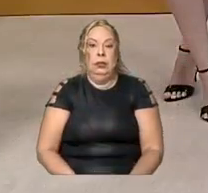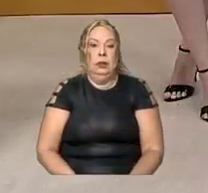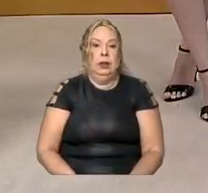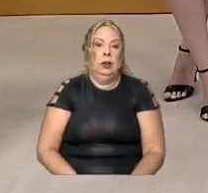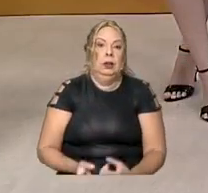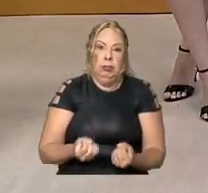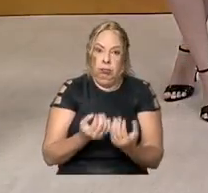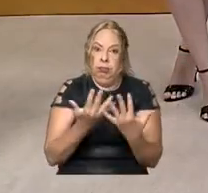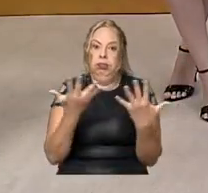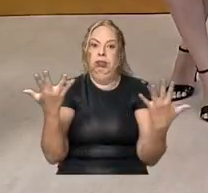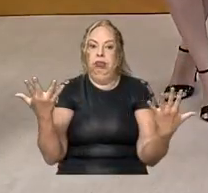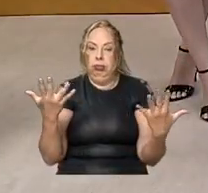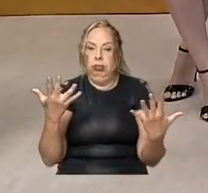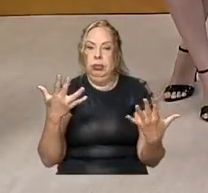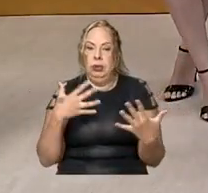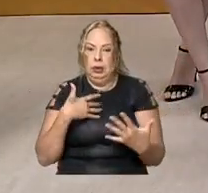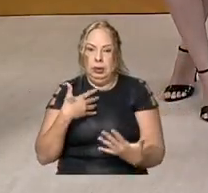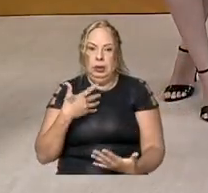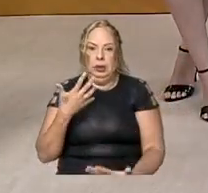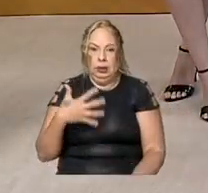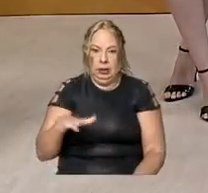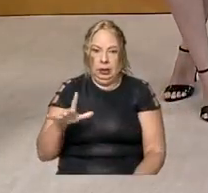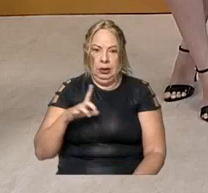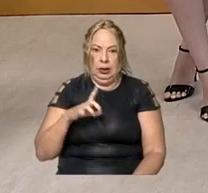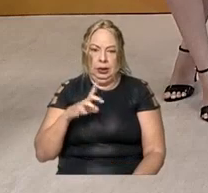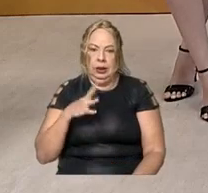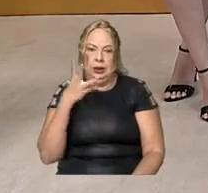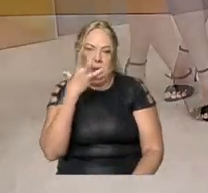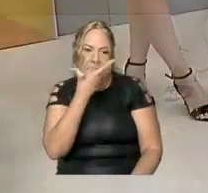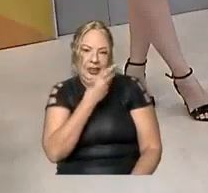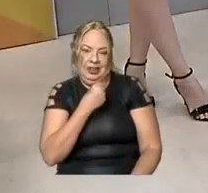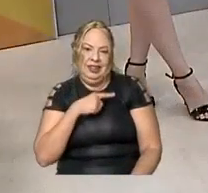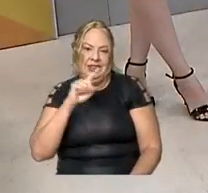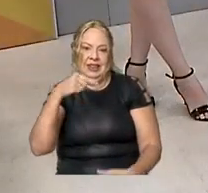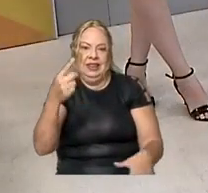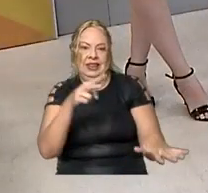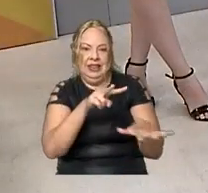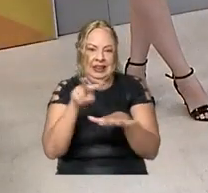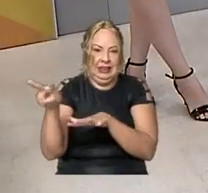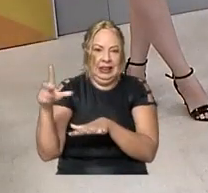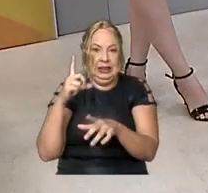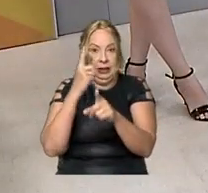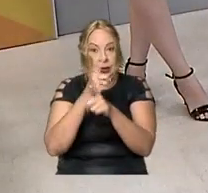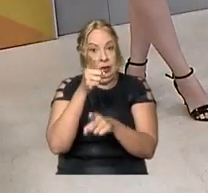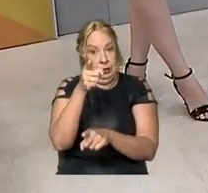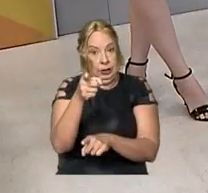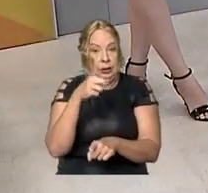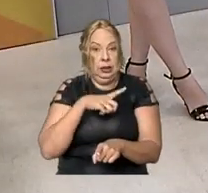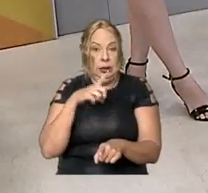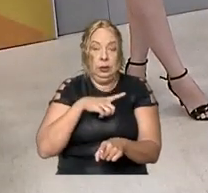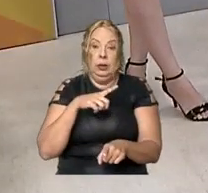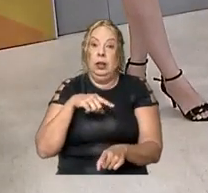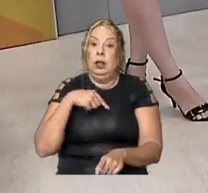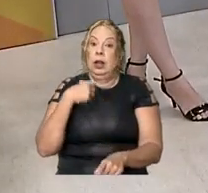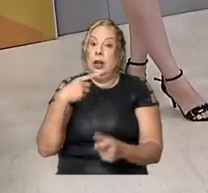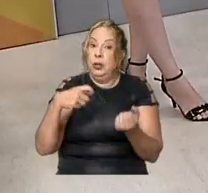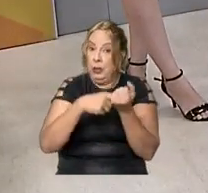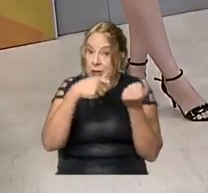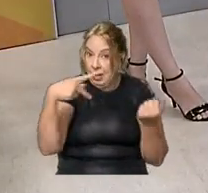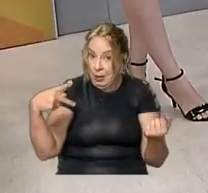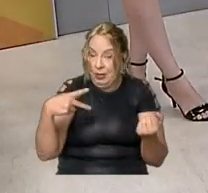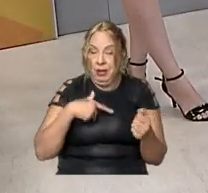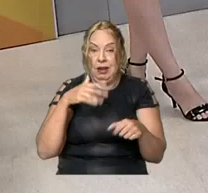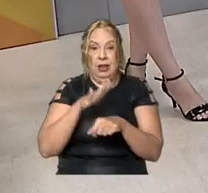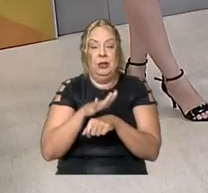Muito massa! Não quero dizer que nós estávamos lindos, não, gente. Semana que vem a gente encontra você agora sim com mais um...